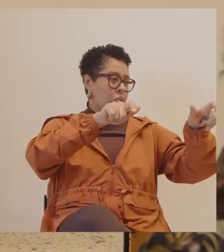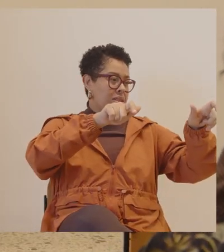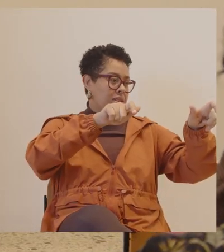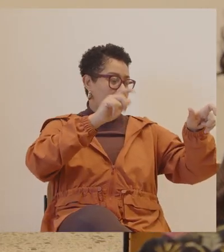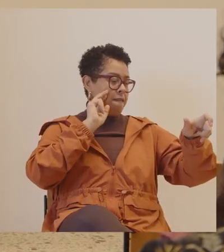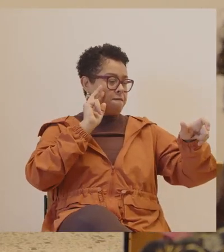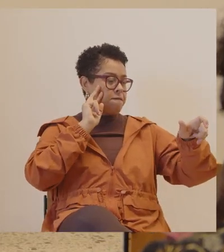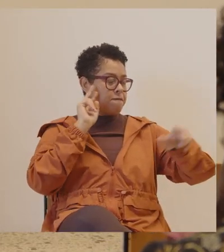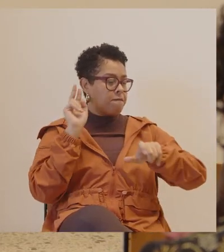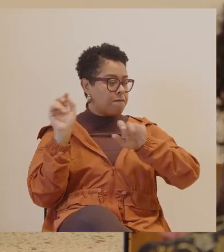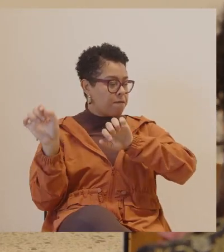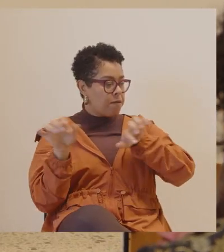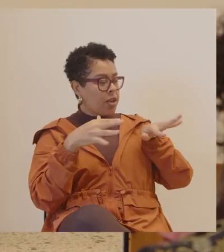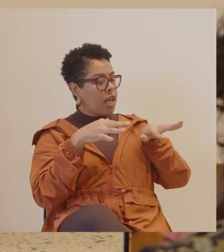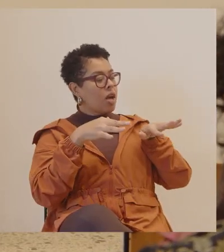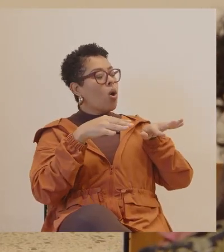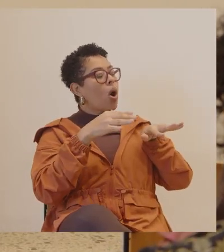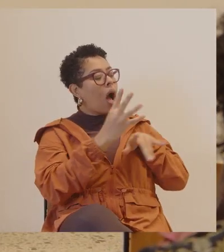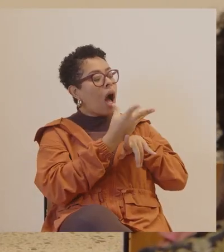fiquei pensando,